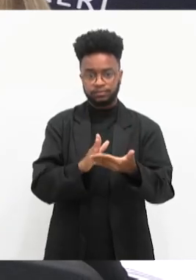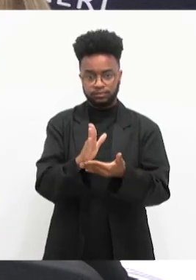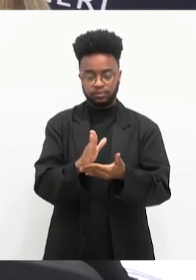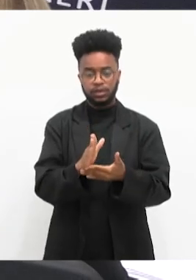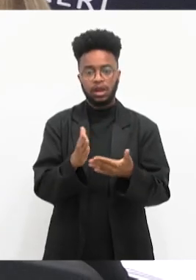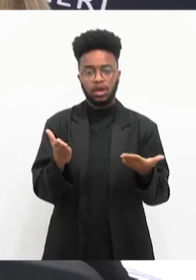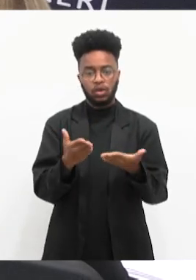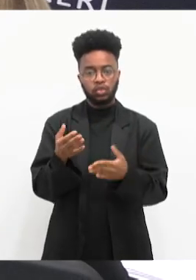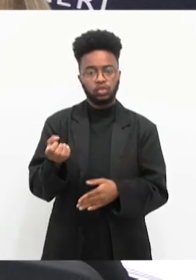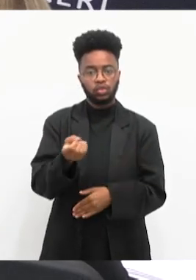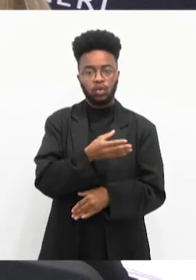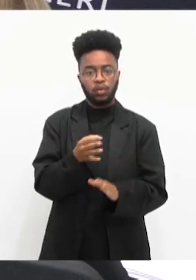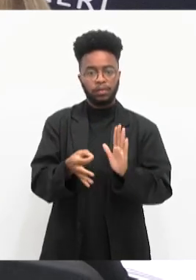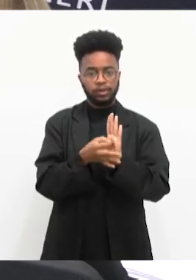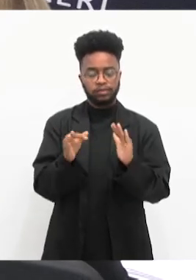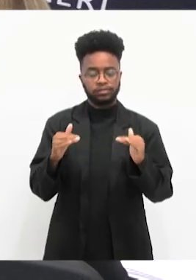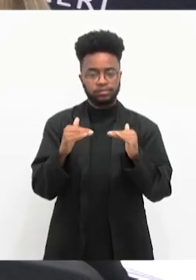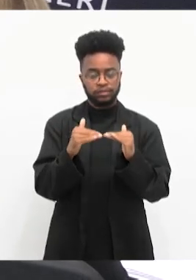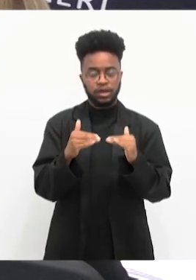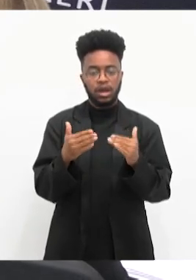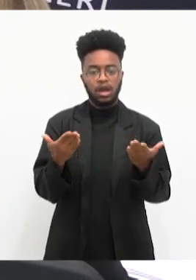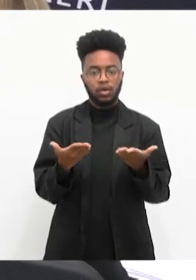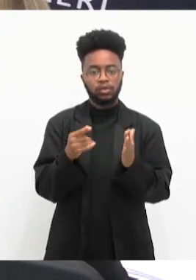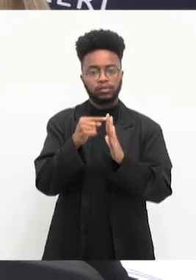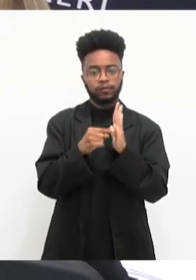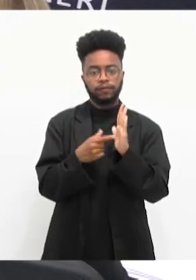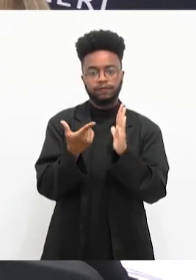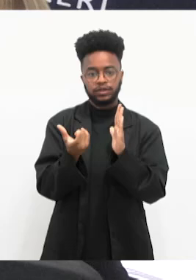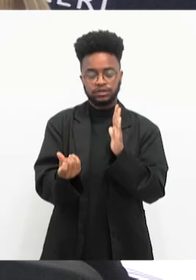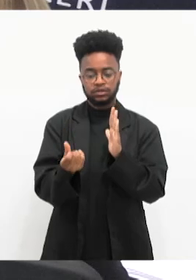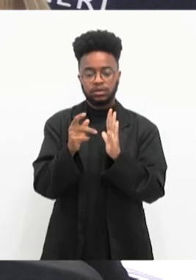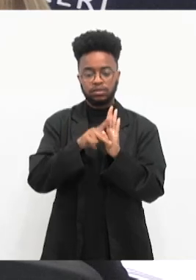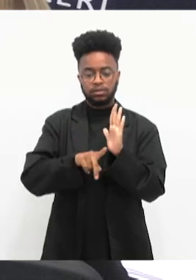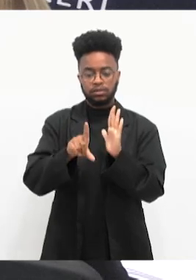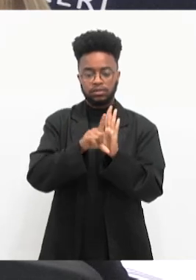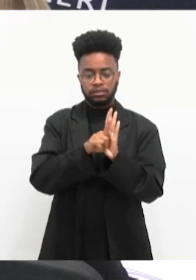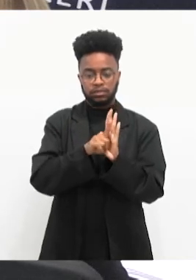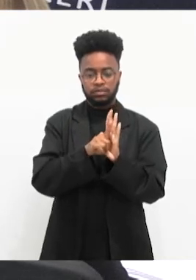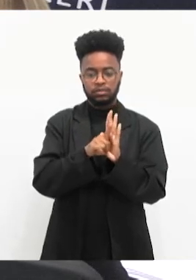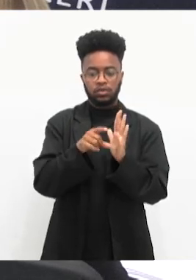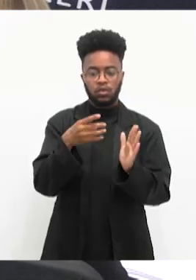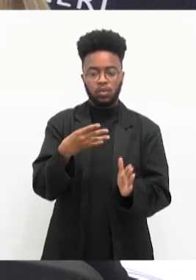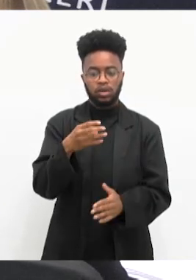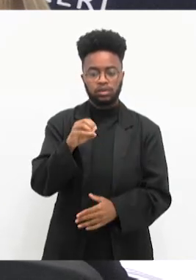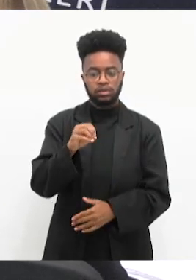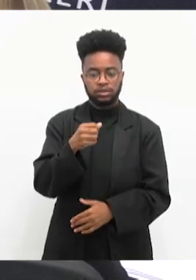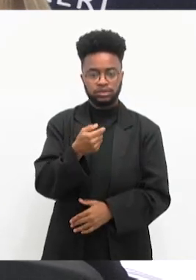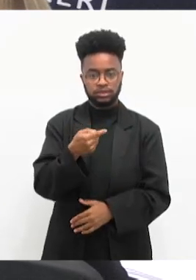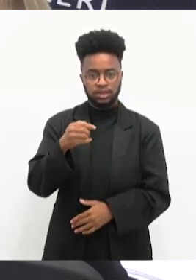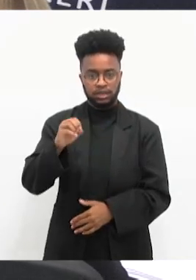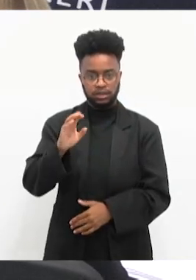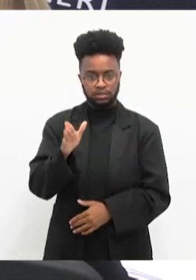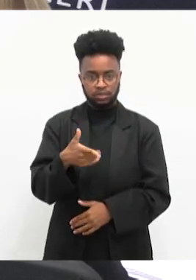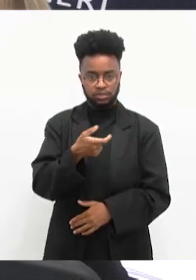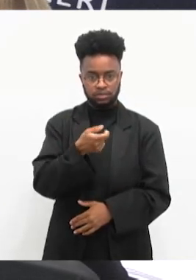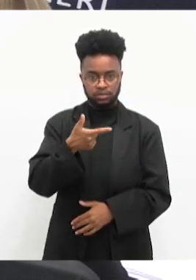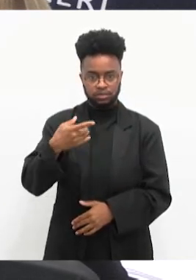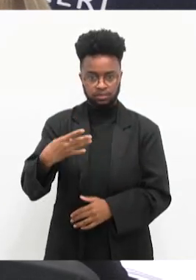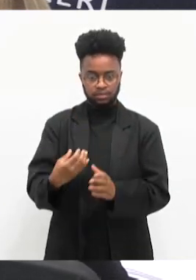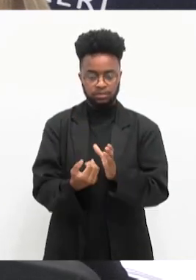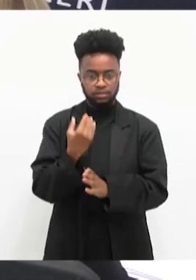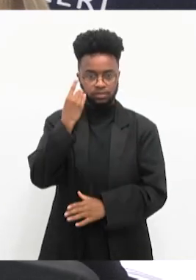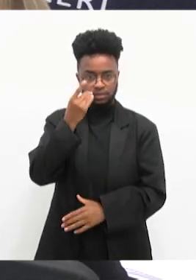novo parecer. Item 26 da pauta é o projeto de lei número 4.070 de 2024, de autoria do